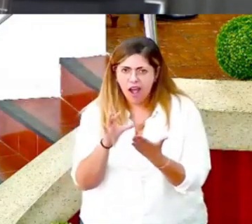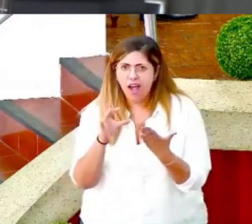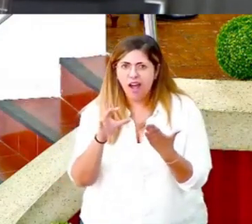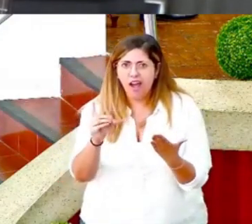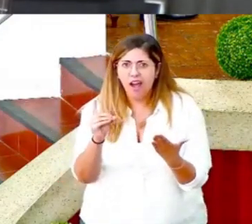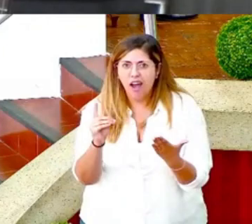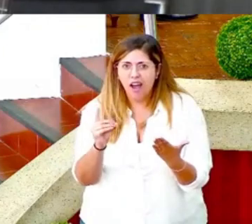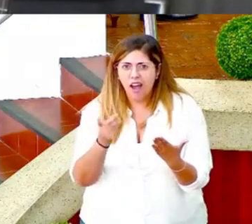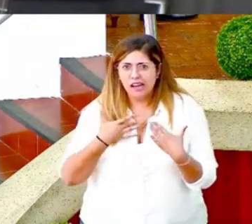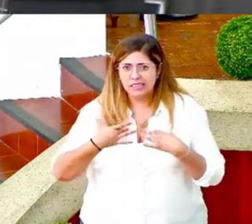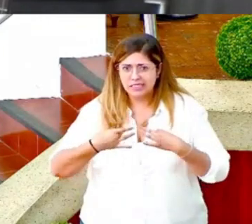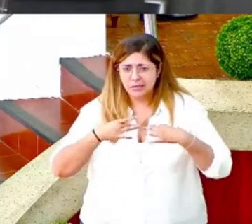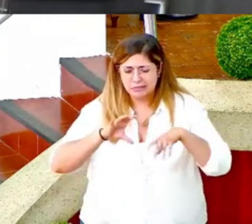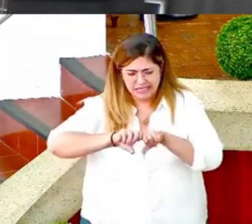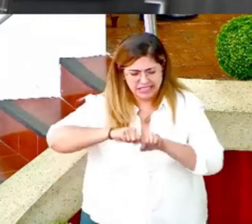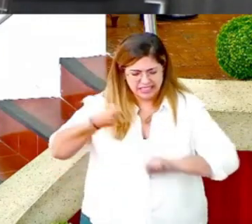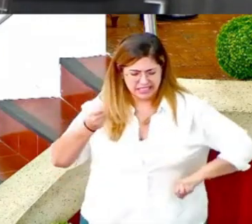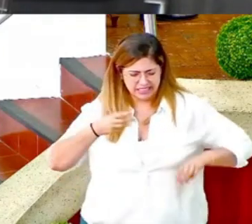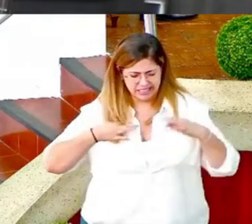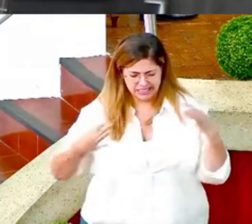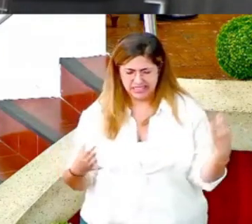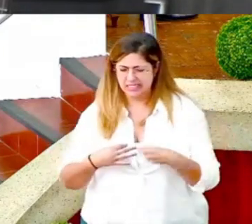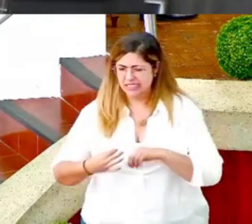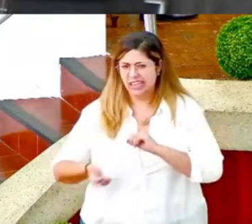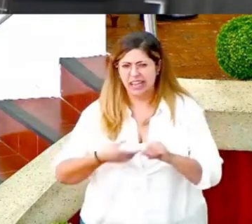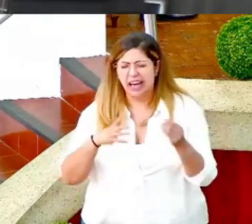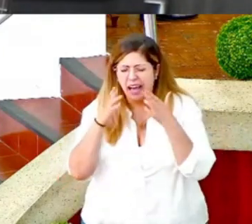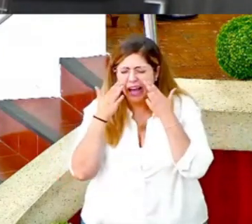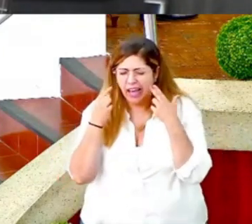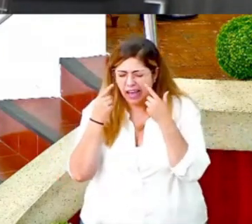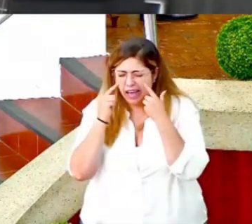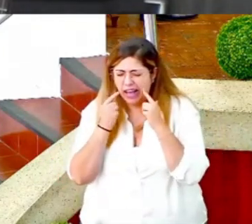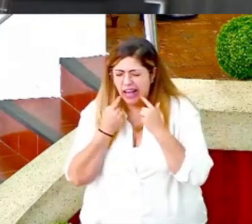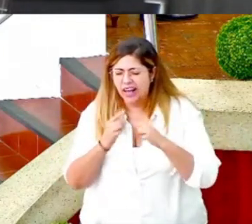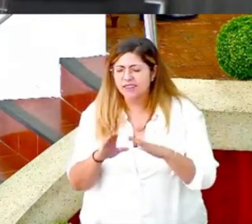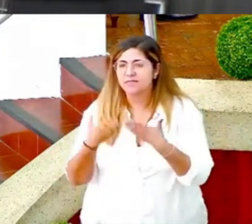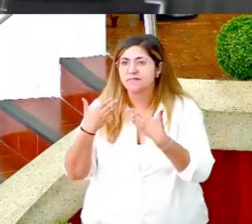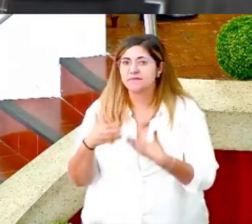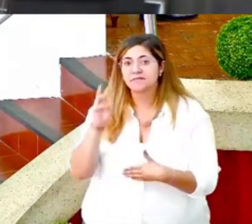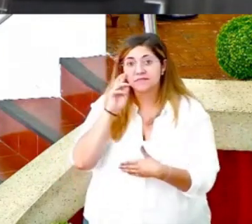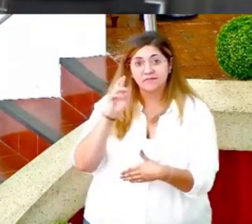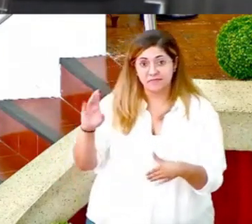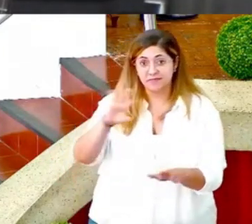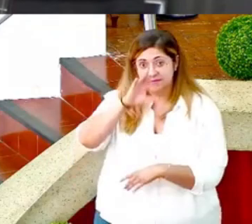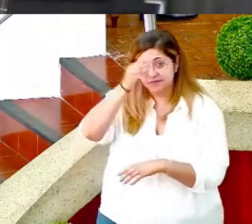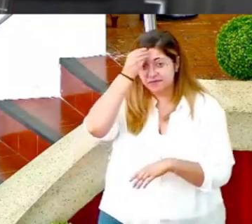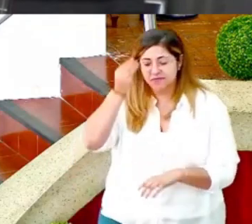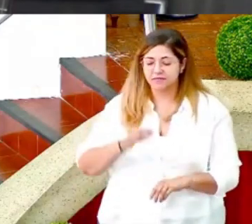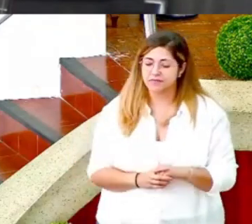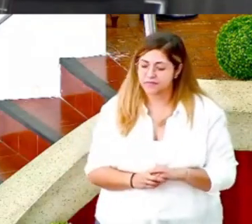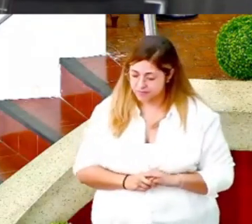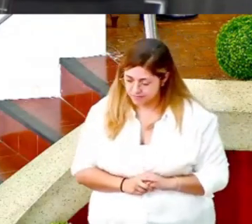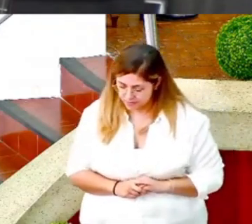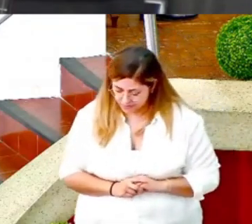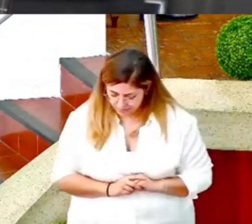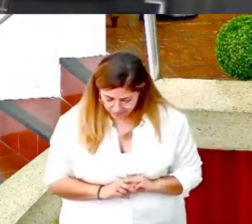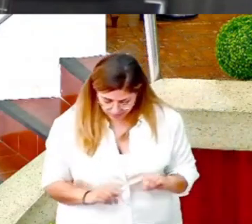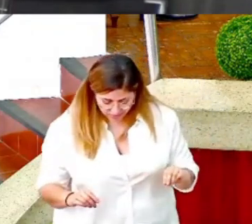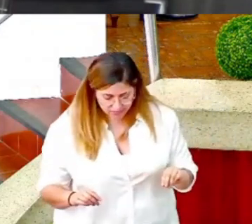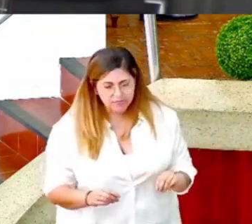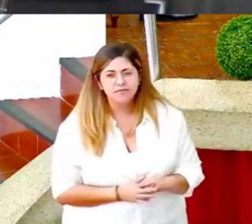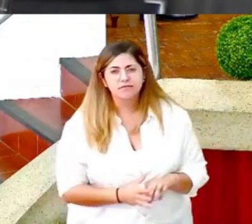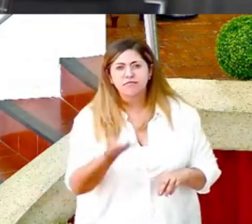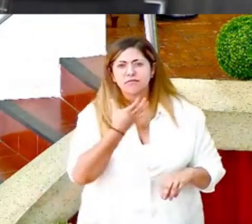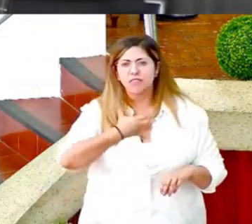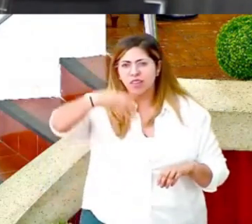vestes. Sabem, crianças, esse rei que vocês estão desenhando aí no troninho pequeno, é um rei com uma pompa de rei,